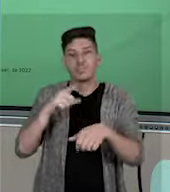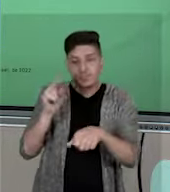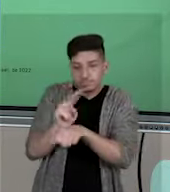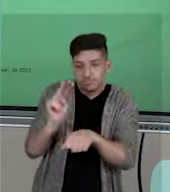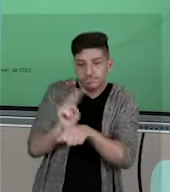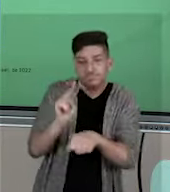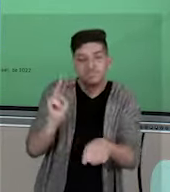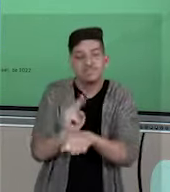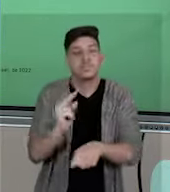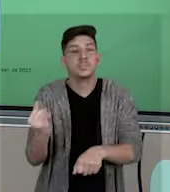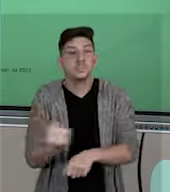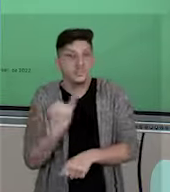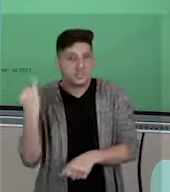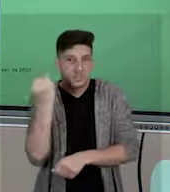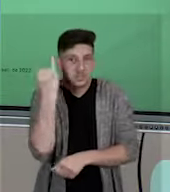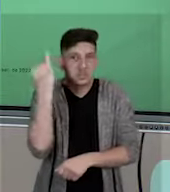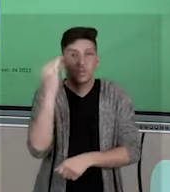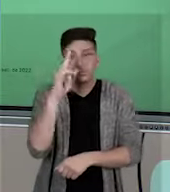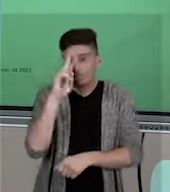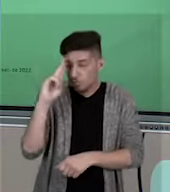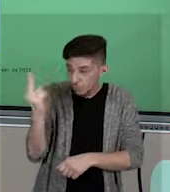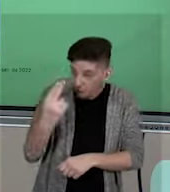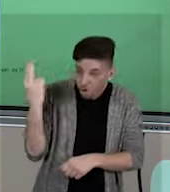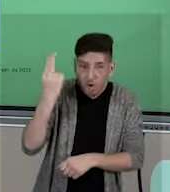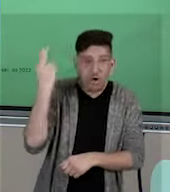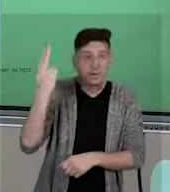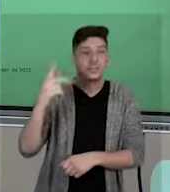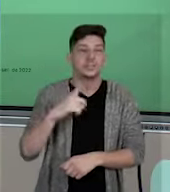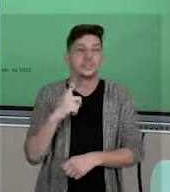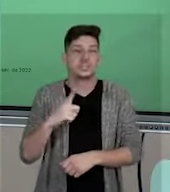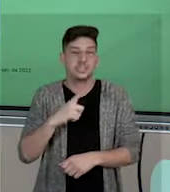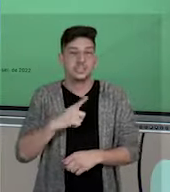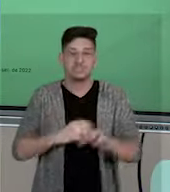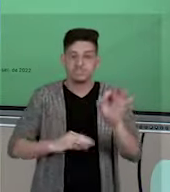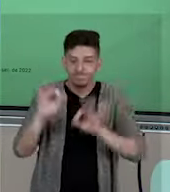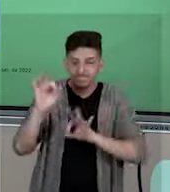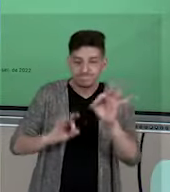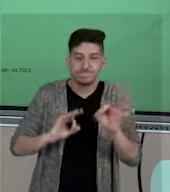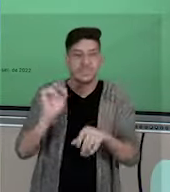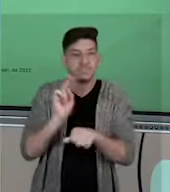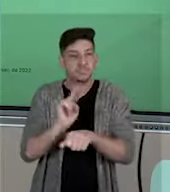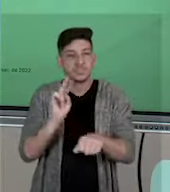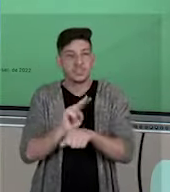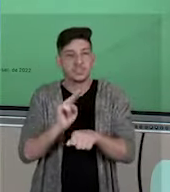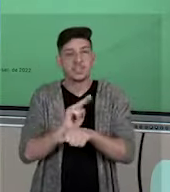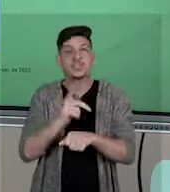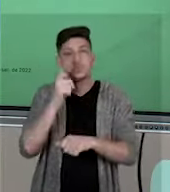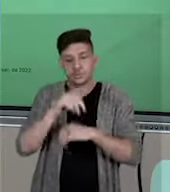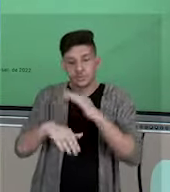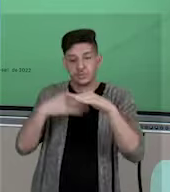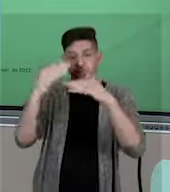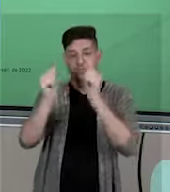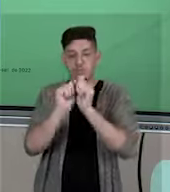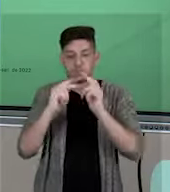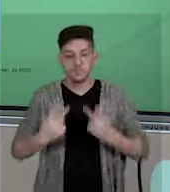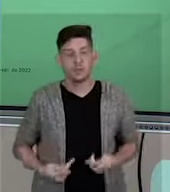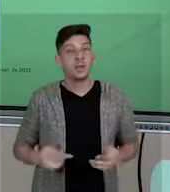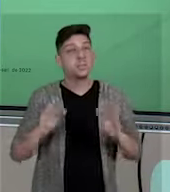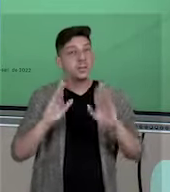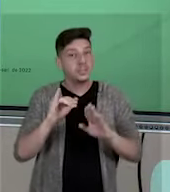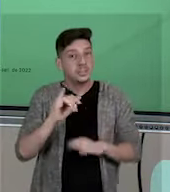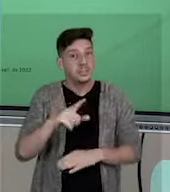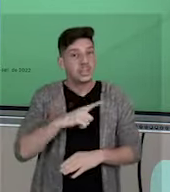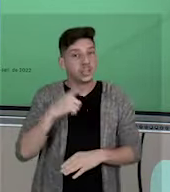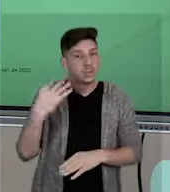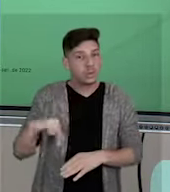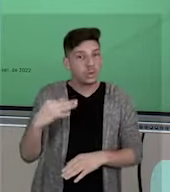importante, uma região muito forte também, né, preparada para proteção, evoluiu com o ser humano para isso, mas se você machucar,